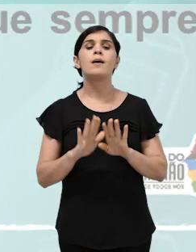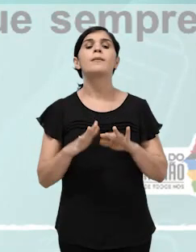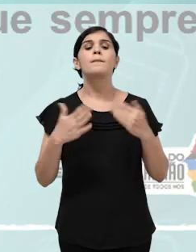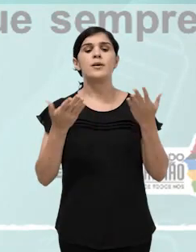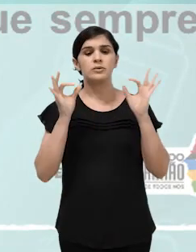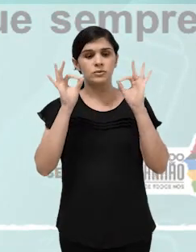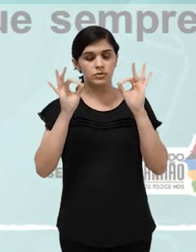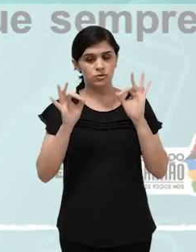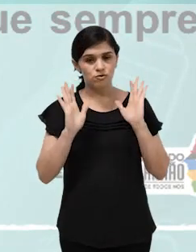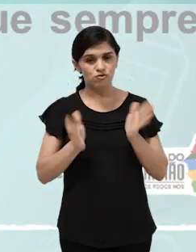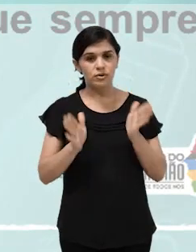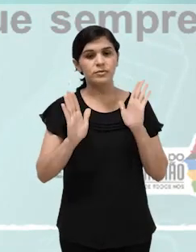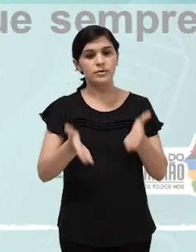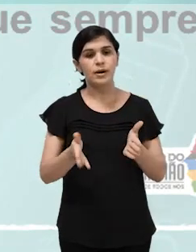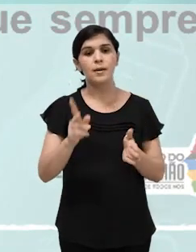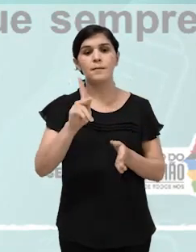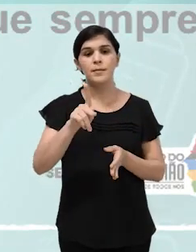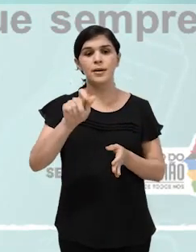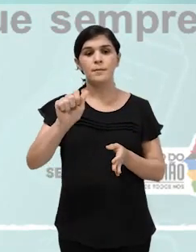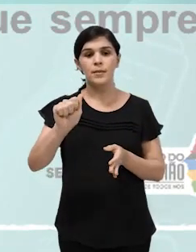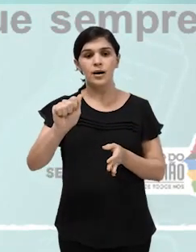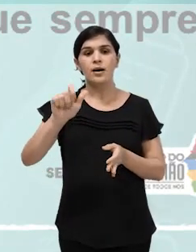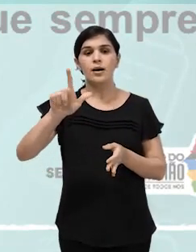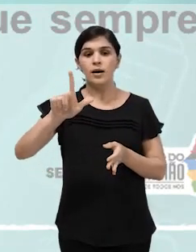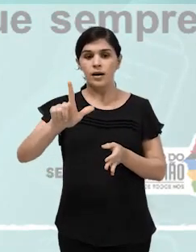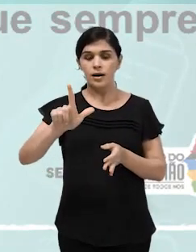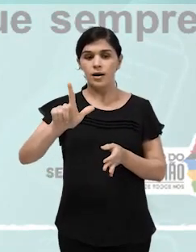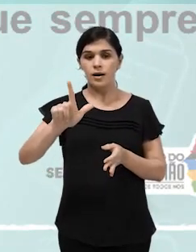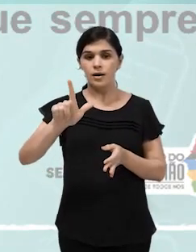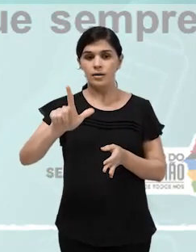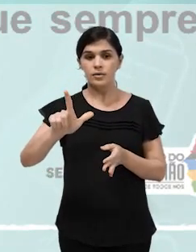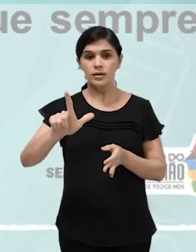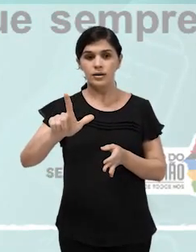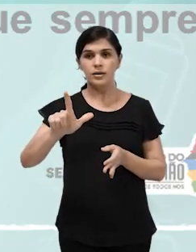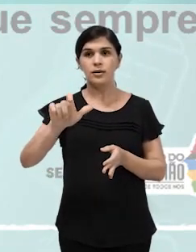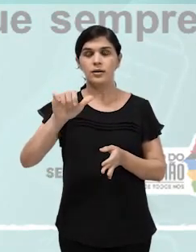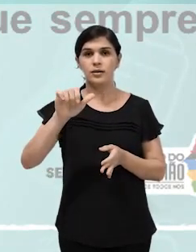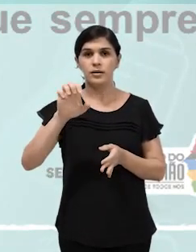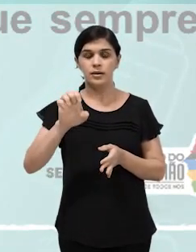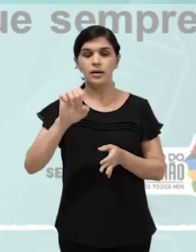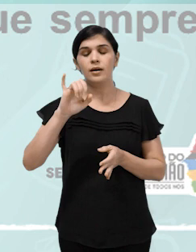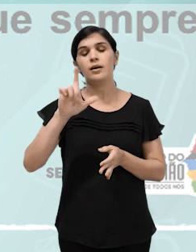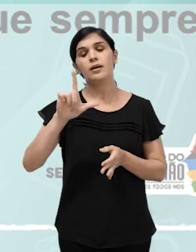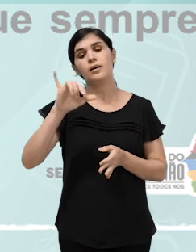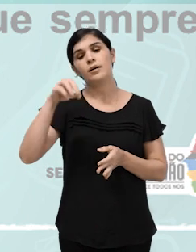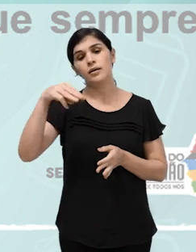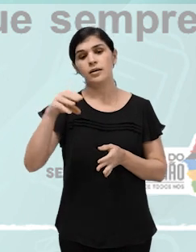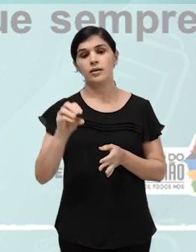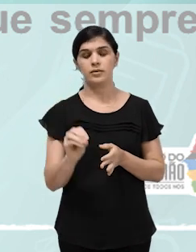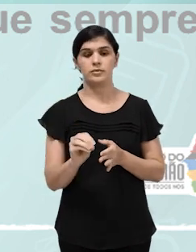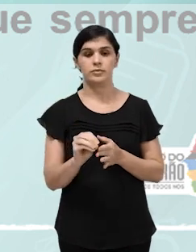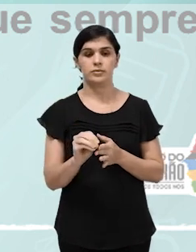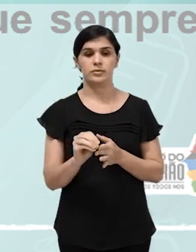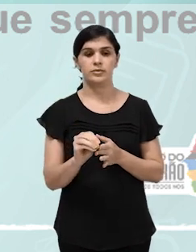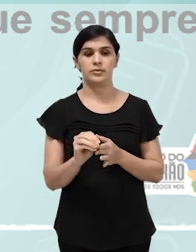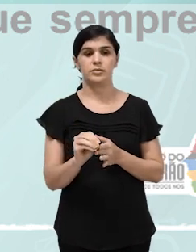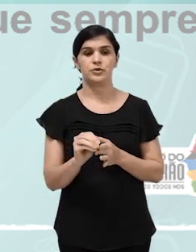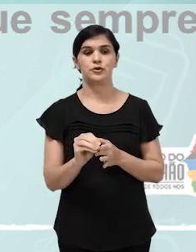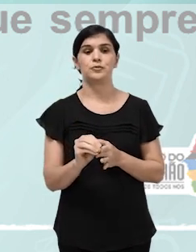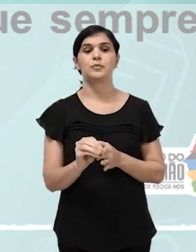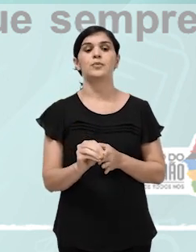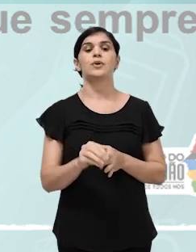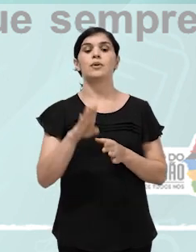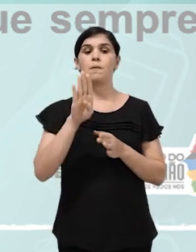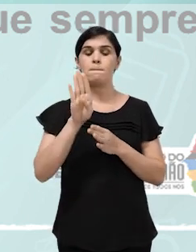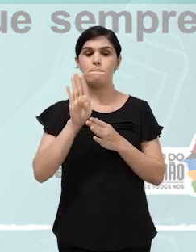certo? Então, é o conjunto de estrofes ou par de dísticos, né? Dois, em que sempre se procura dizer a